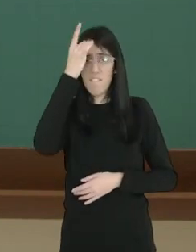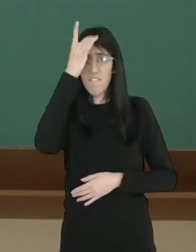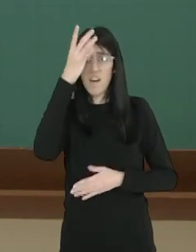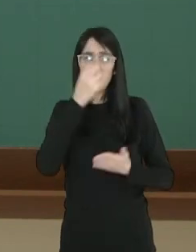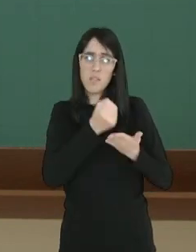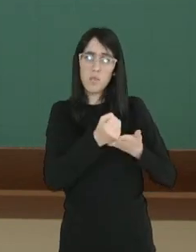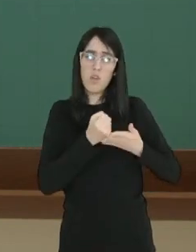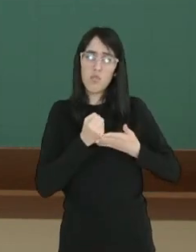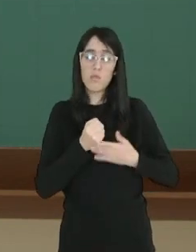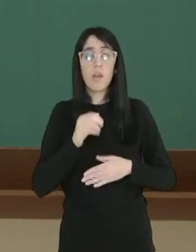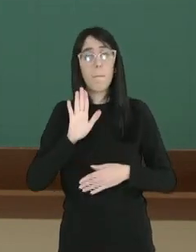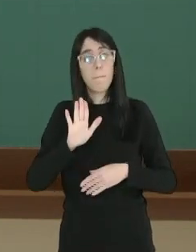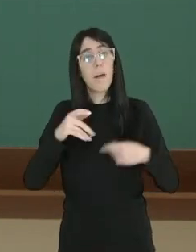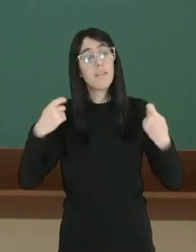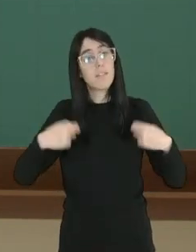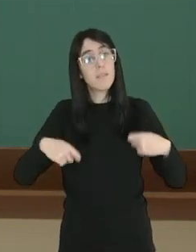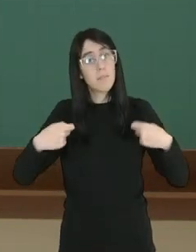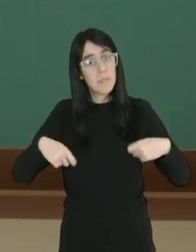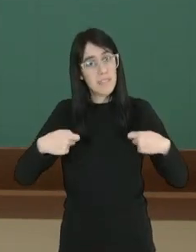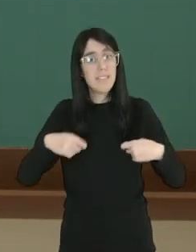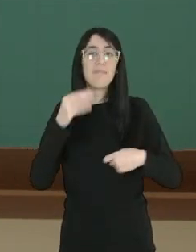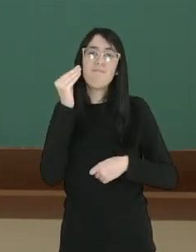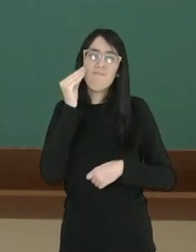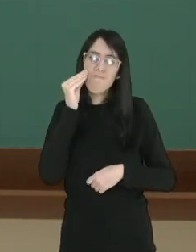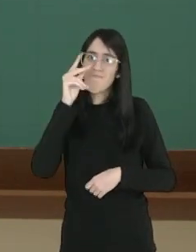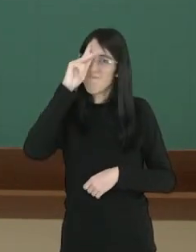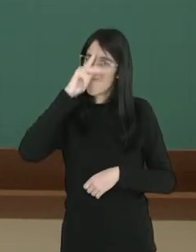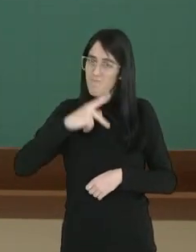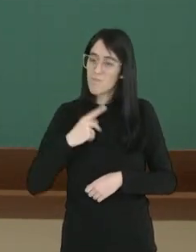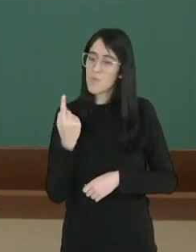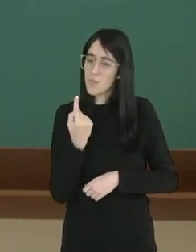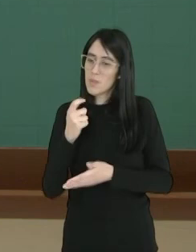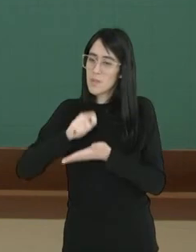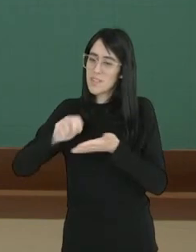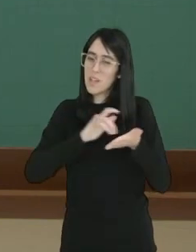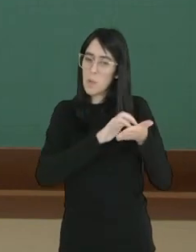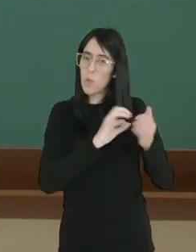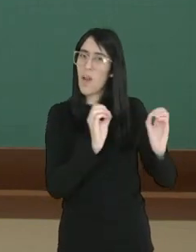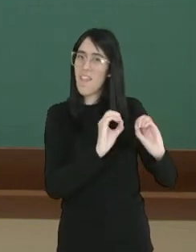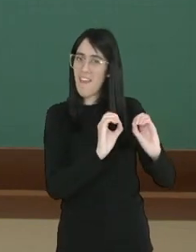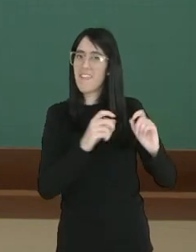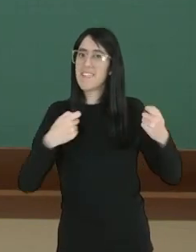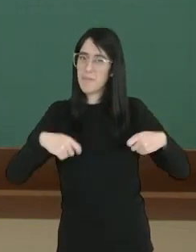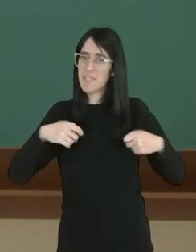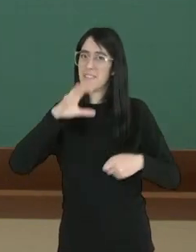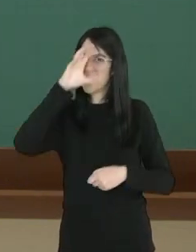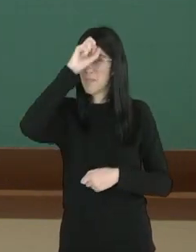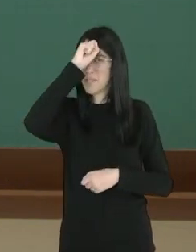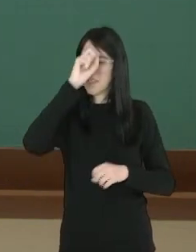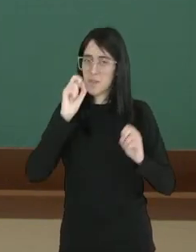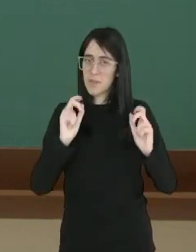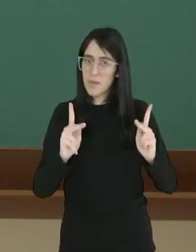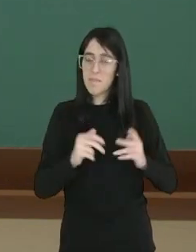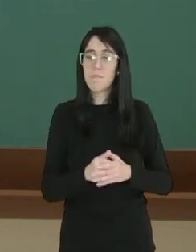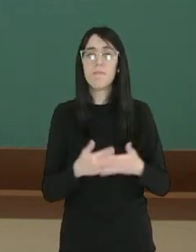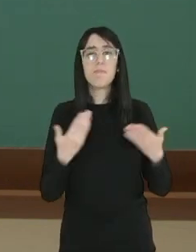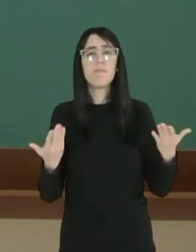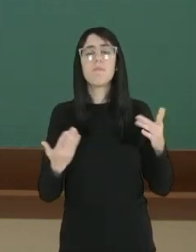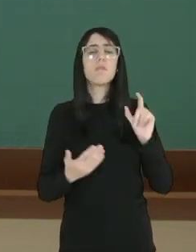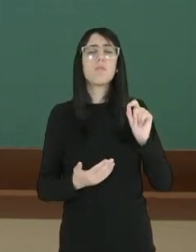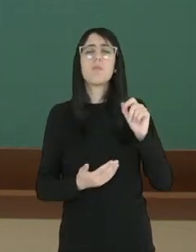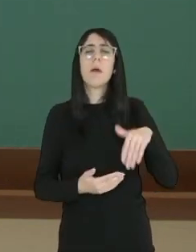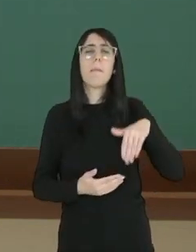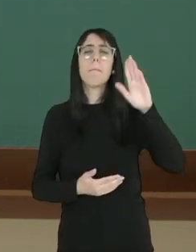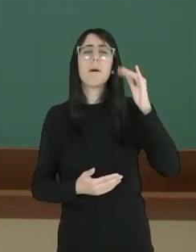Mas precisamos também conseguir trabalhar sem usar a calculadora, correto? Para isso, pessoal, o que é mais importante?